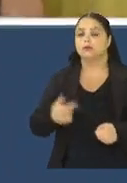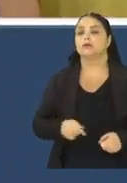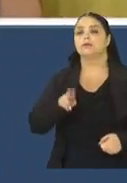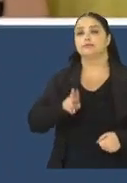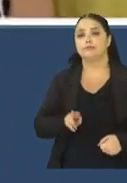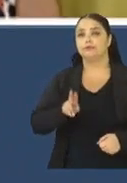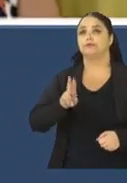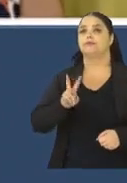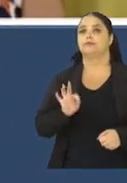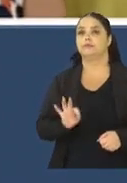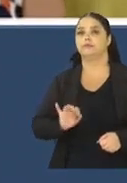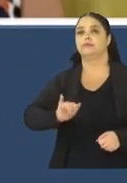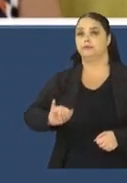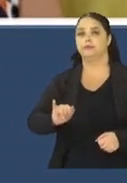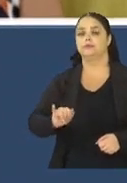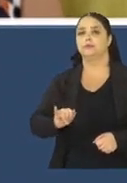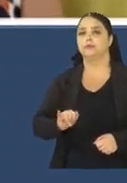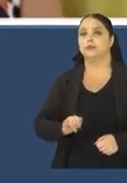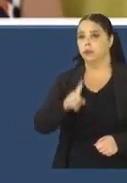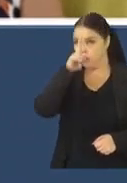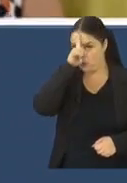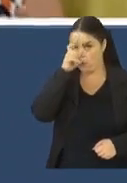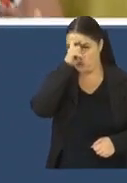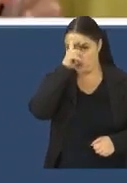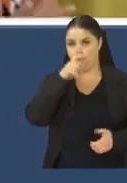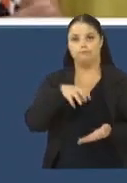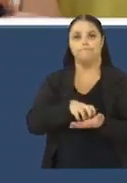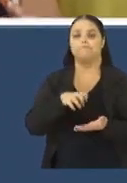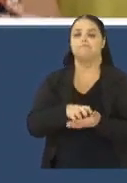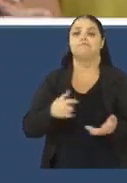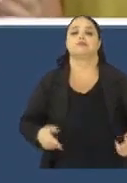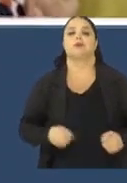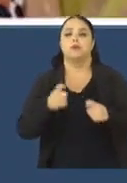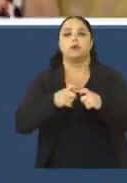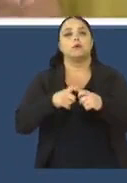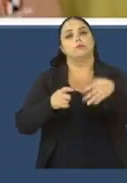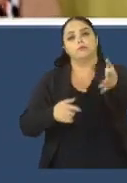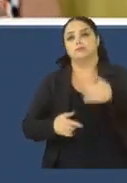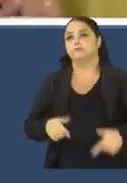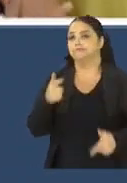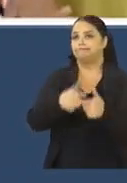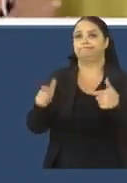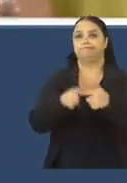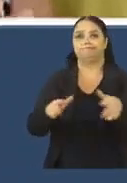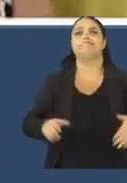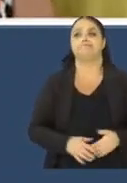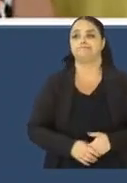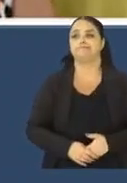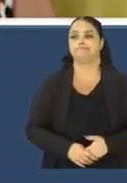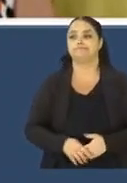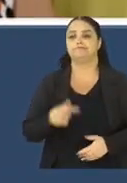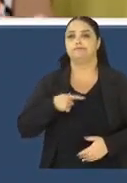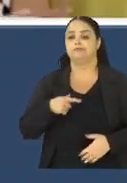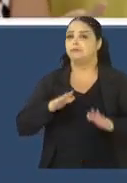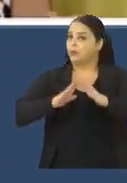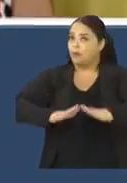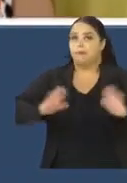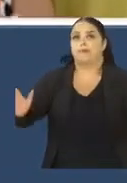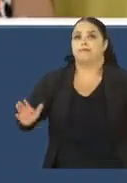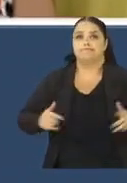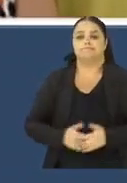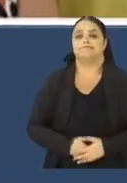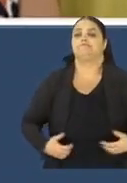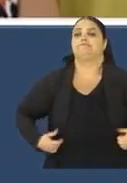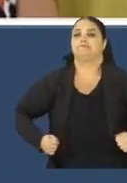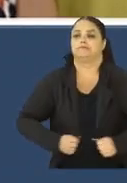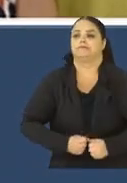teria não tem UTI no hospital de lá e aí Os médico falou assim o problema dele tem que ficar por aqui mesmo porque